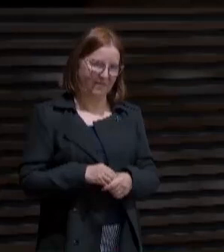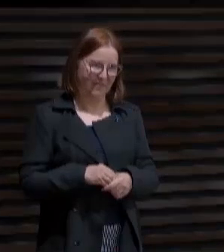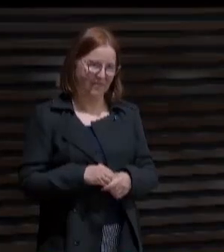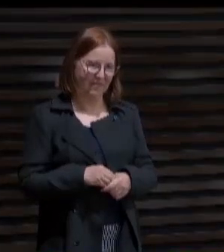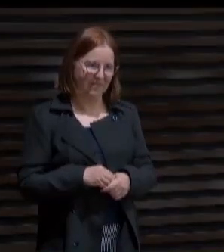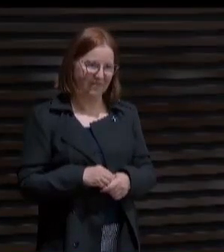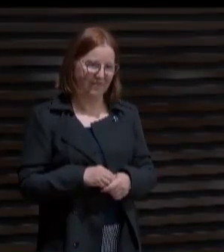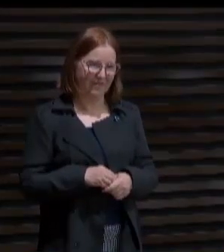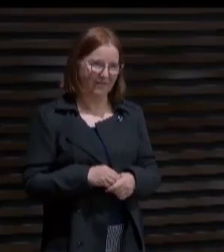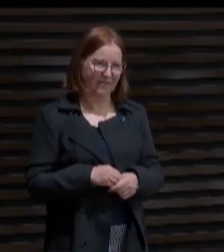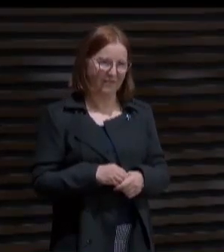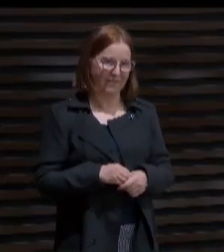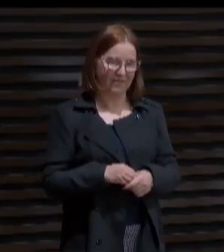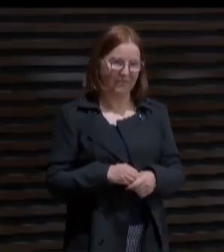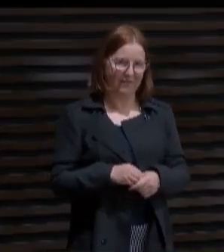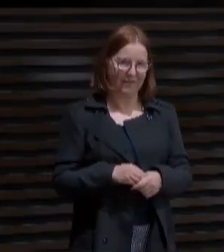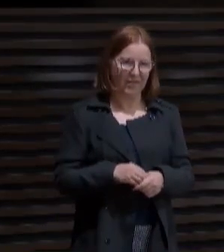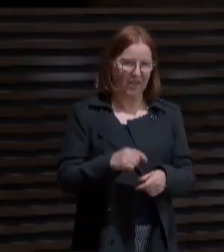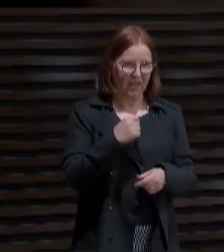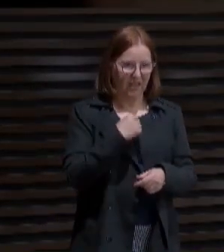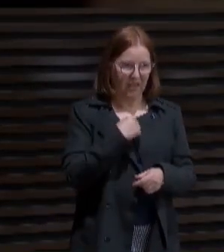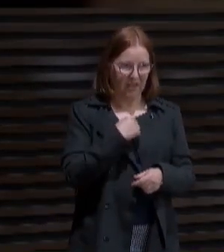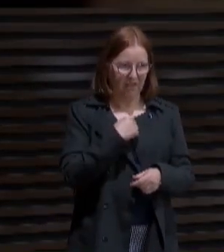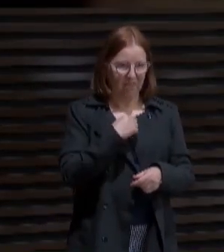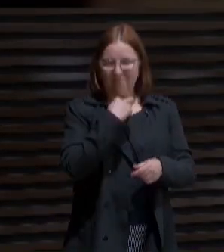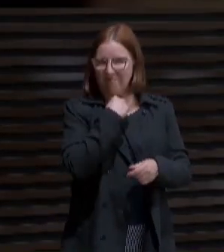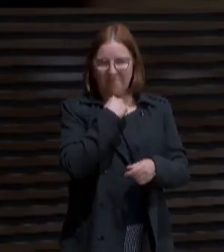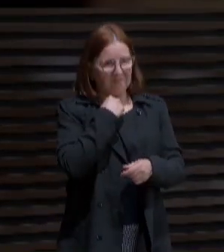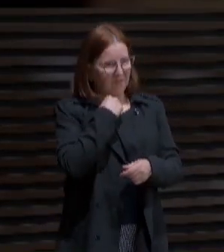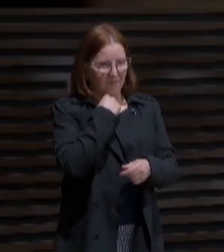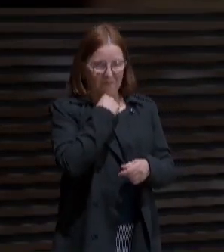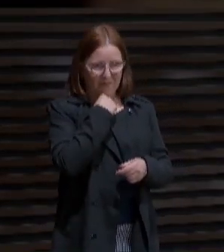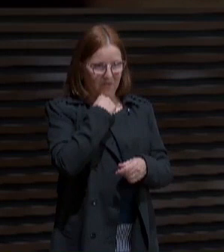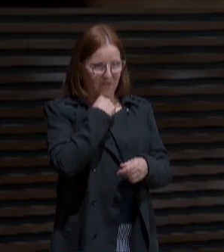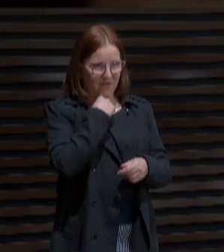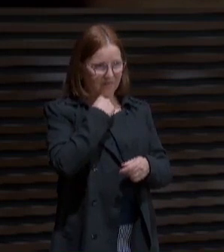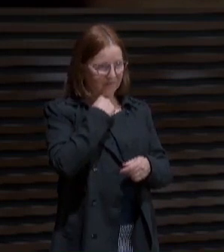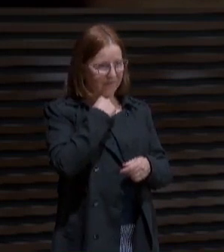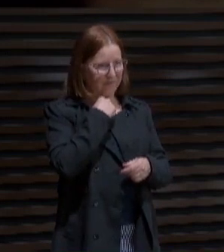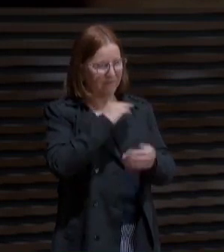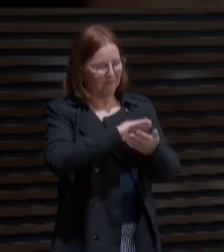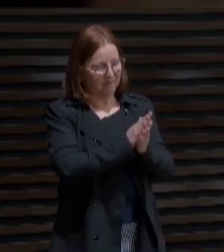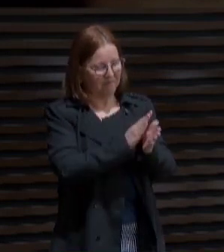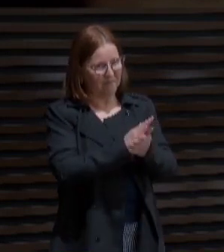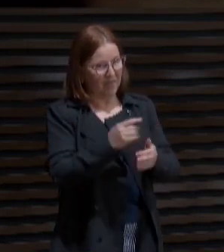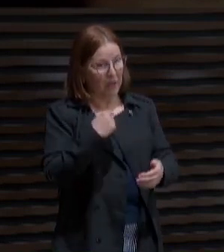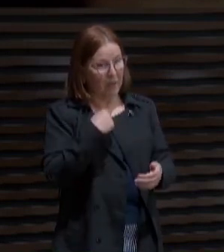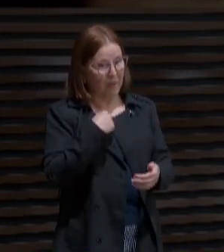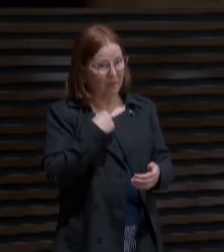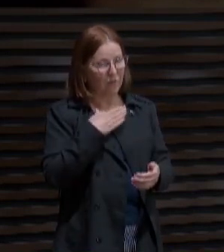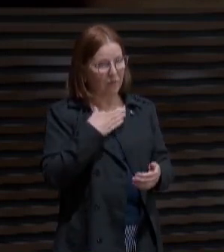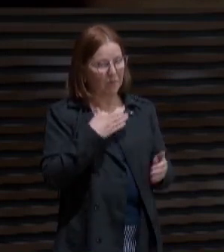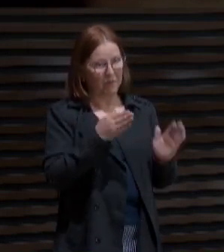Eu não poderia expiar os meus próprios pecados. Porque se eu morresse com os meus